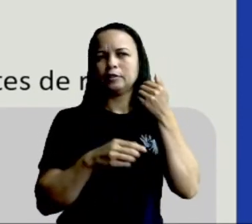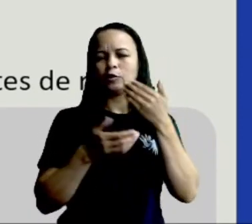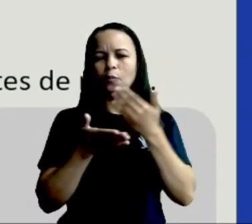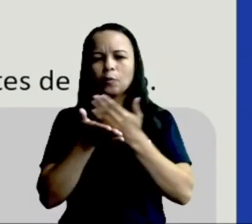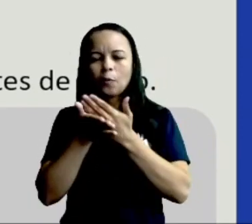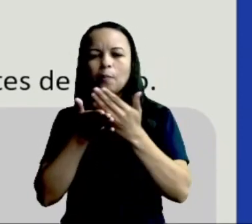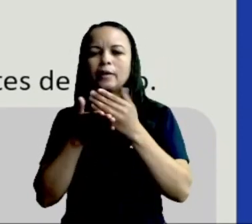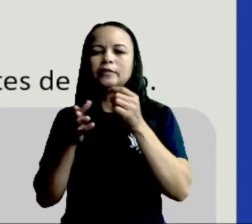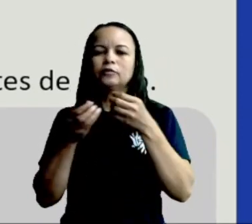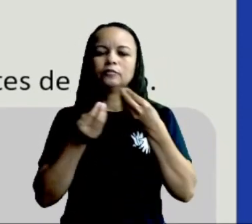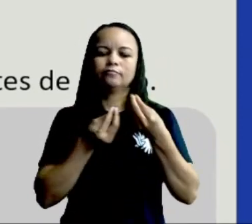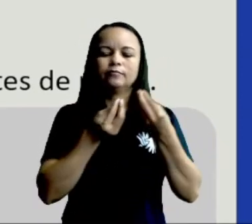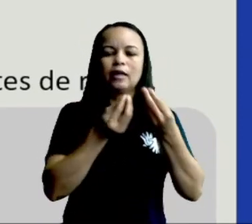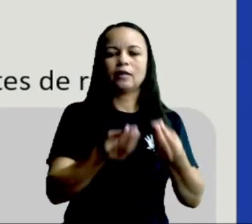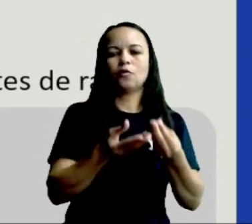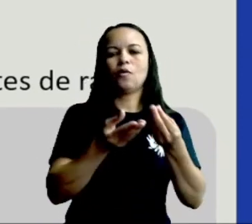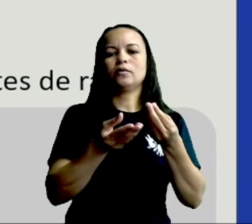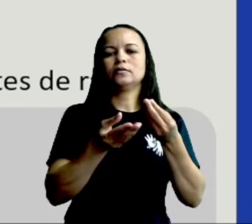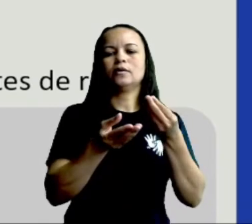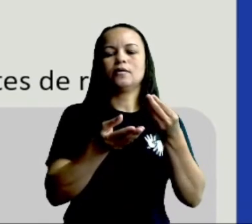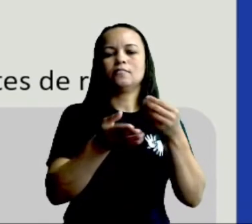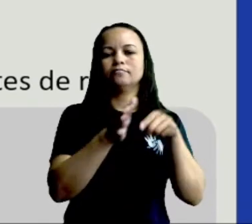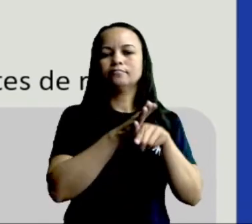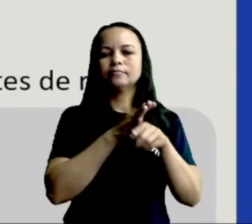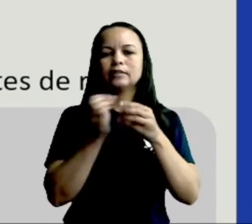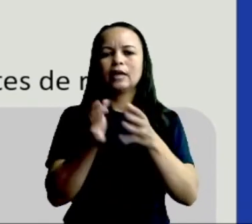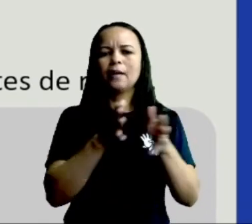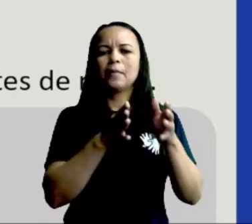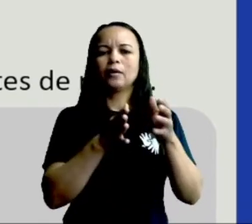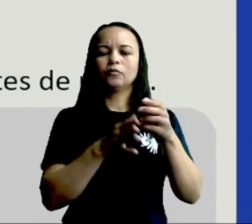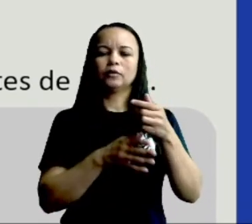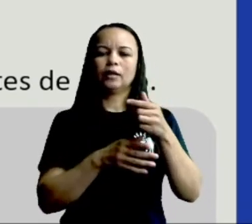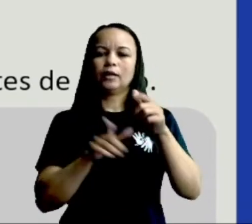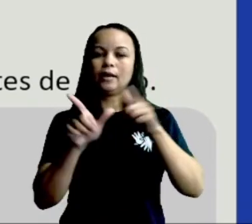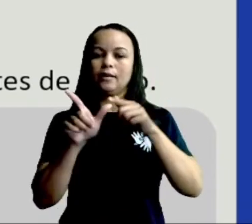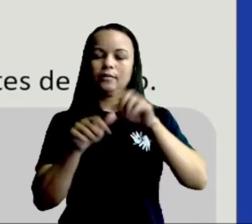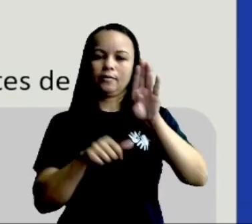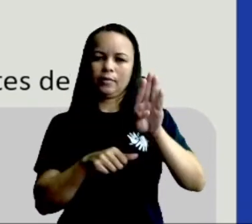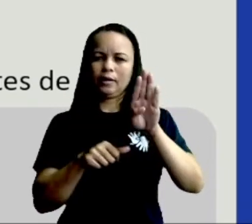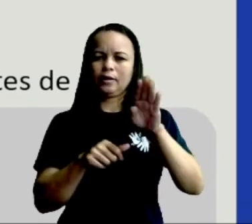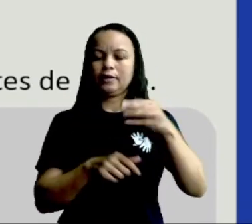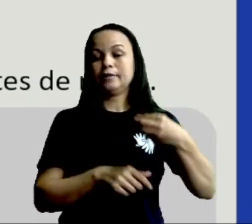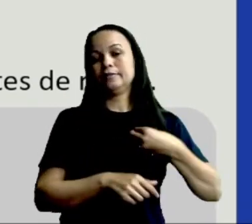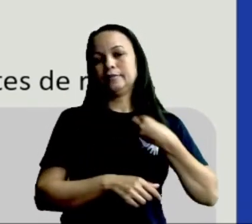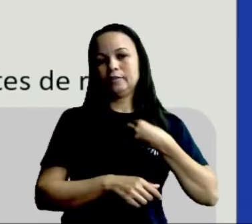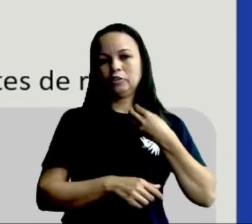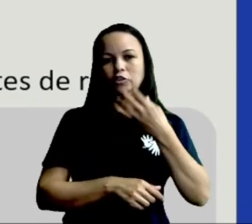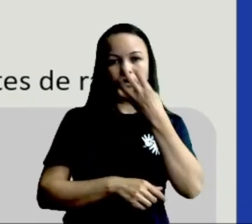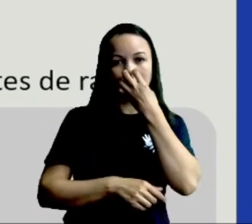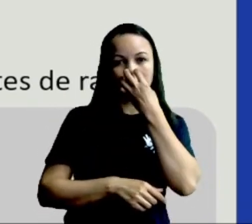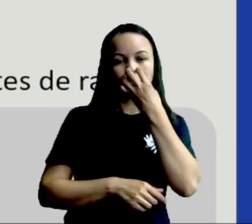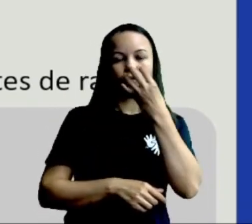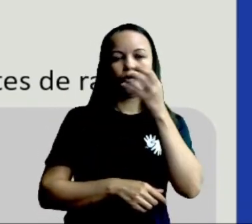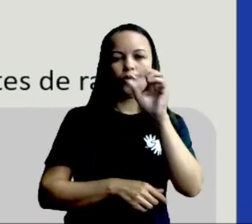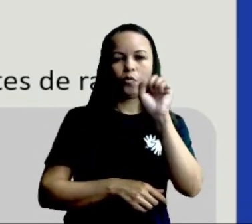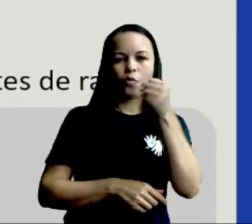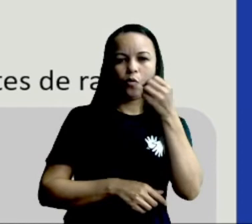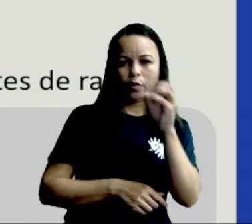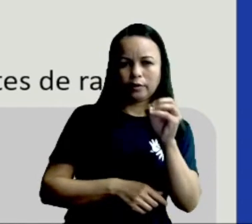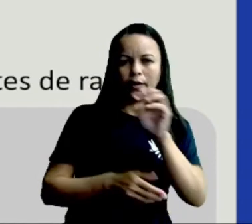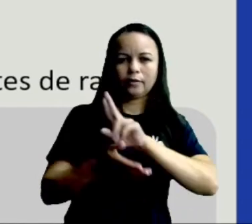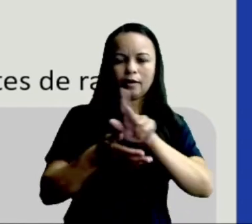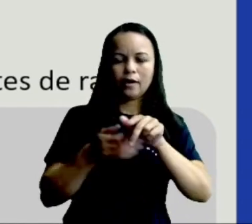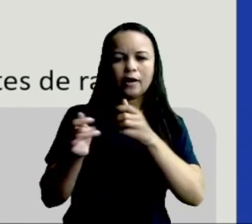lá falando da doação e a pergunta da letra B só lá, que existem 80 cães e que Maria